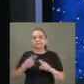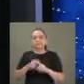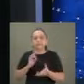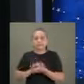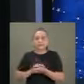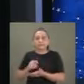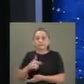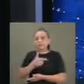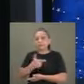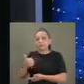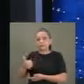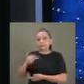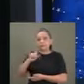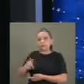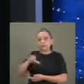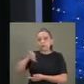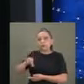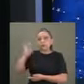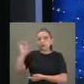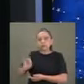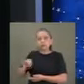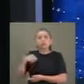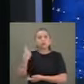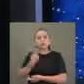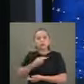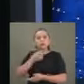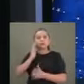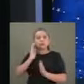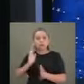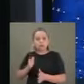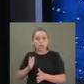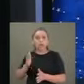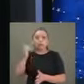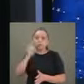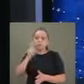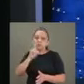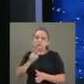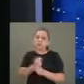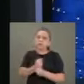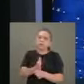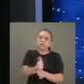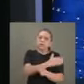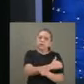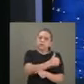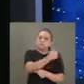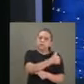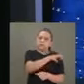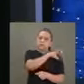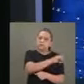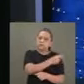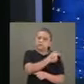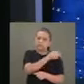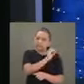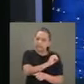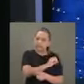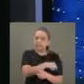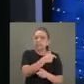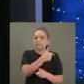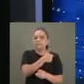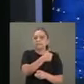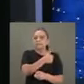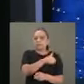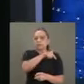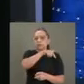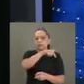21,9% que alcançamos nos anos de 1970 e